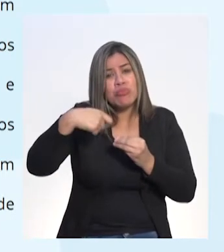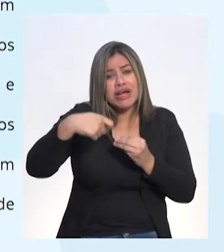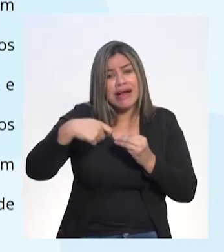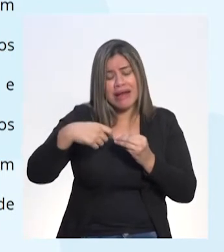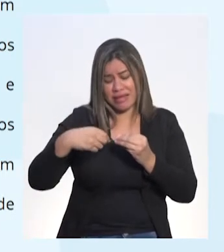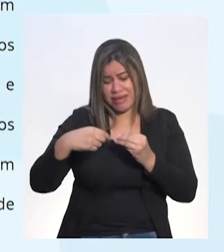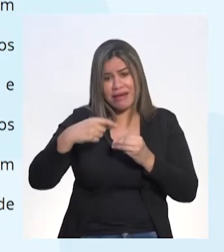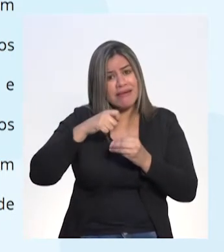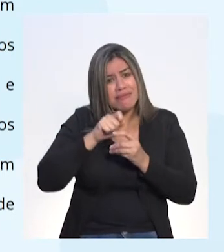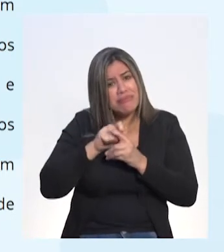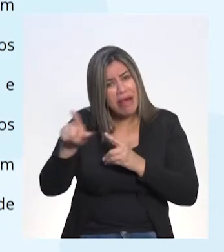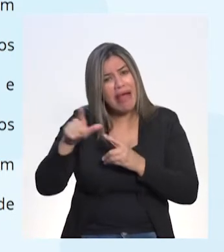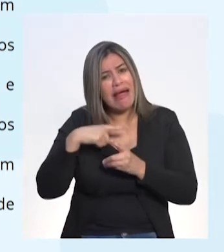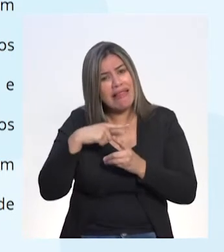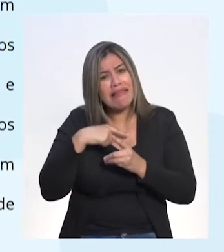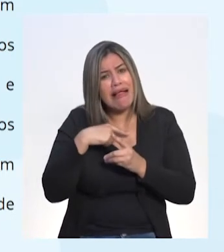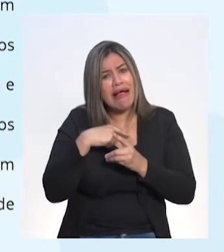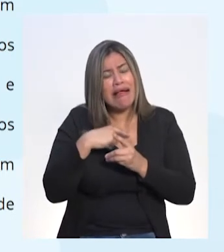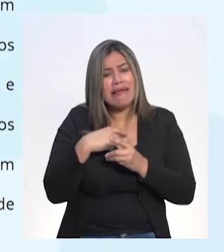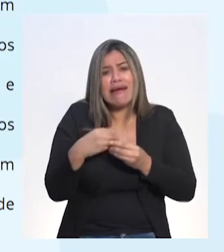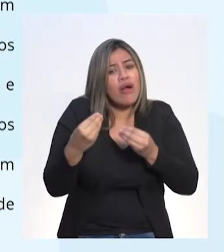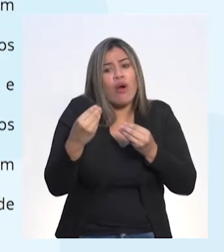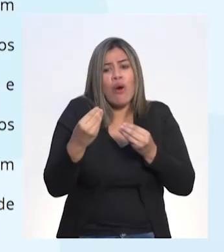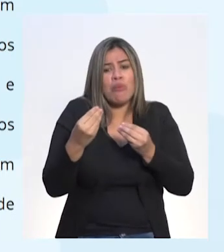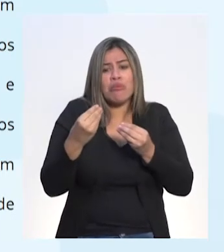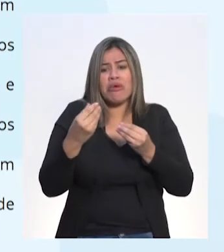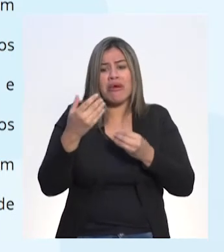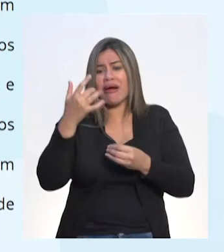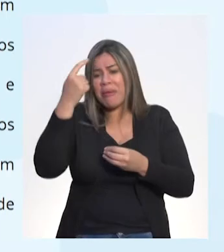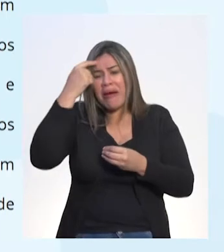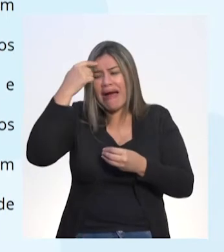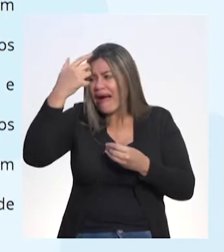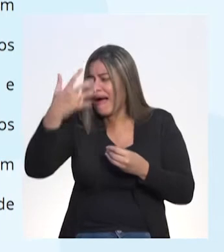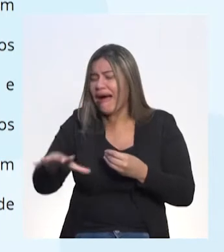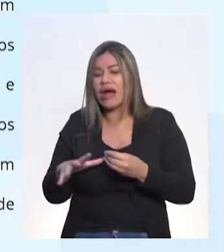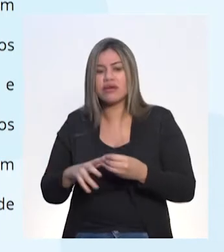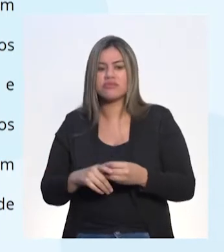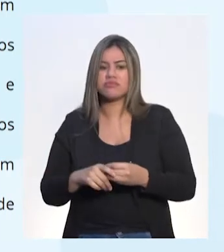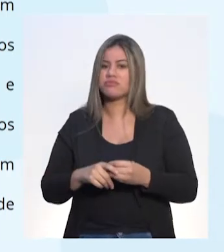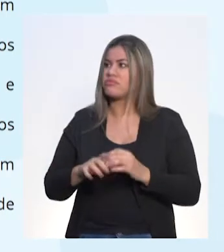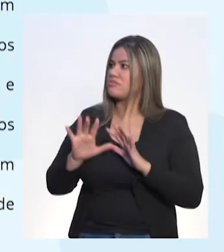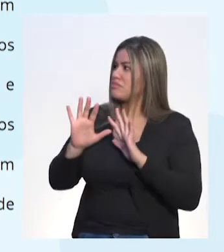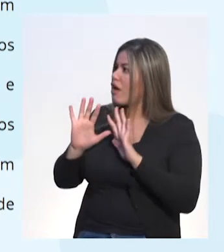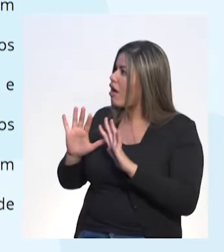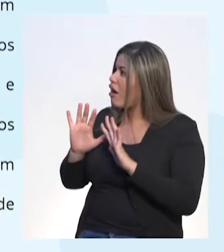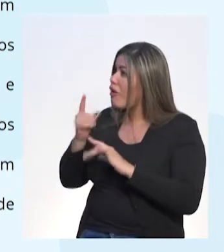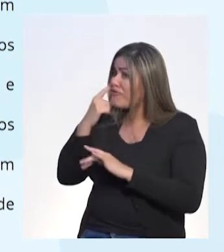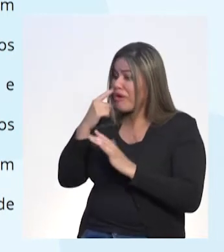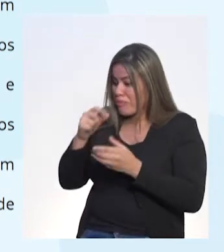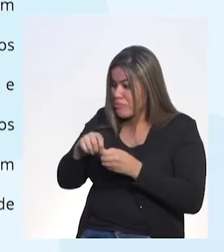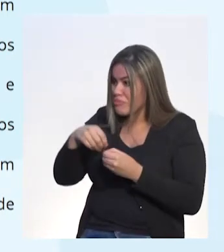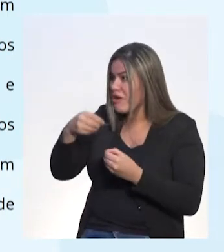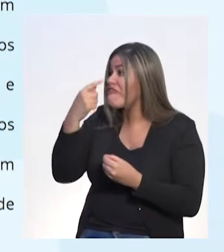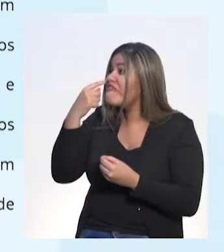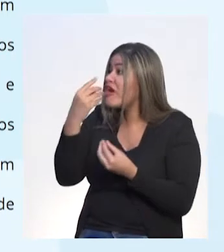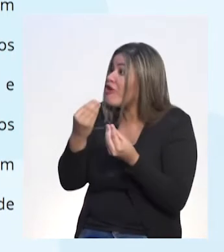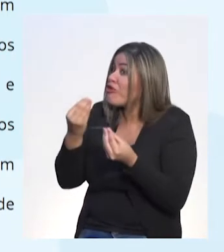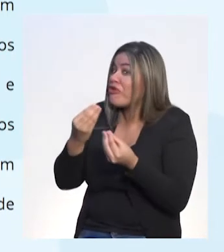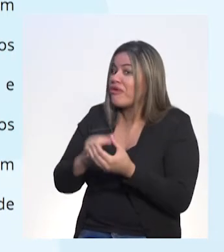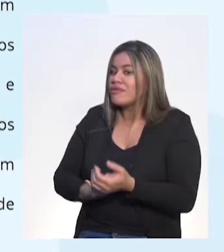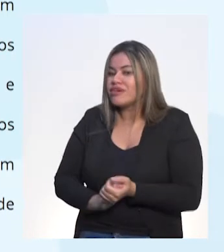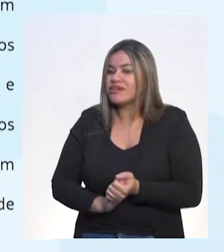mesmo nos mandar embora e contratar gente nova? Não quero nem pensar. Vamos abrir então e ver logo de que se trata,